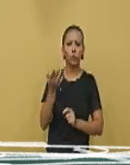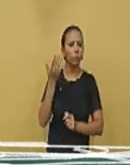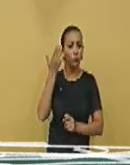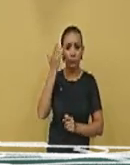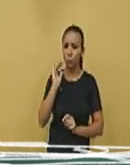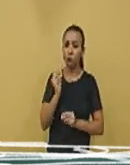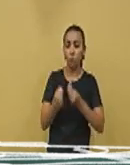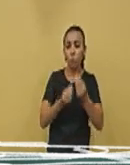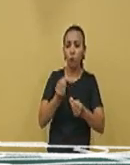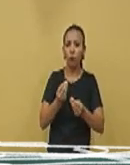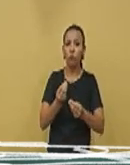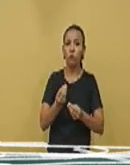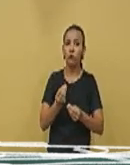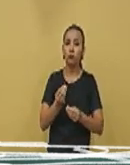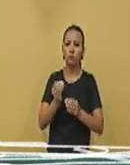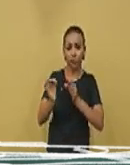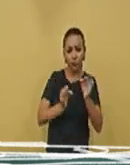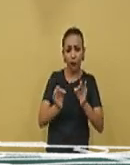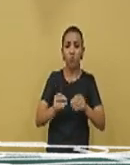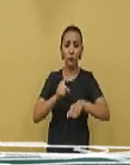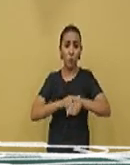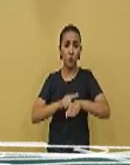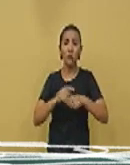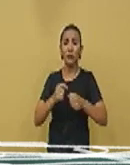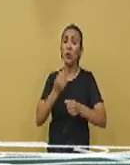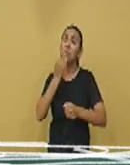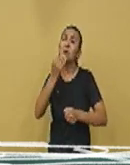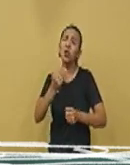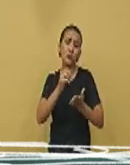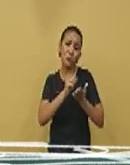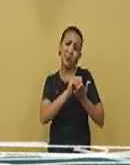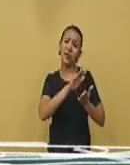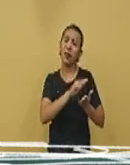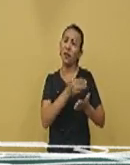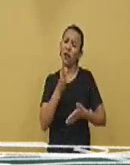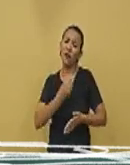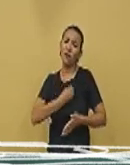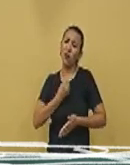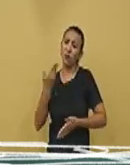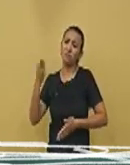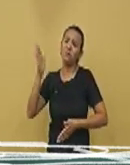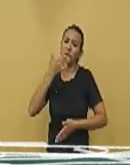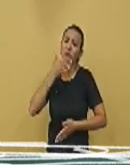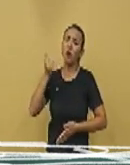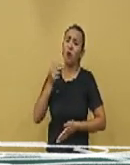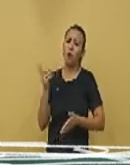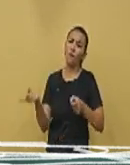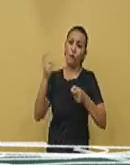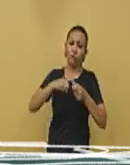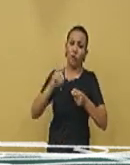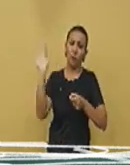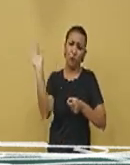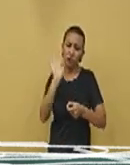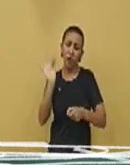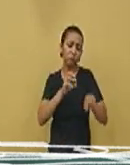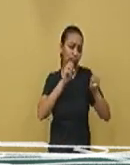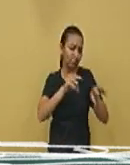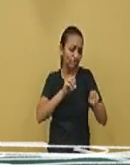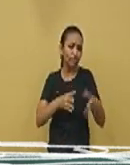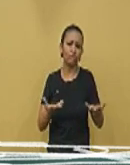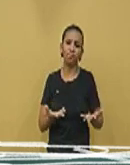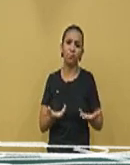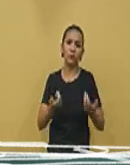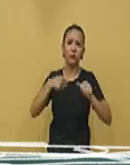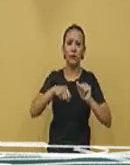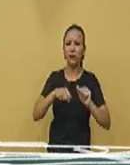momento, não tem que participar. Tem que pedir para sair, ter uma vida boa fora, a gente volta para a faculdade, vamos dar aula, não vamos entregar